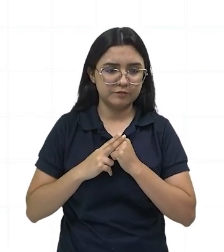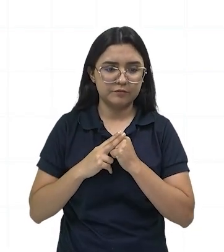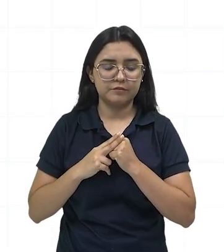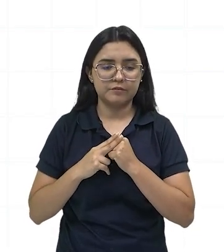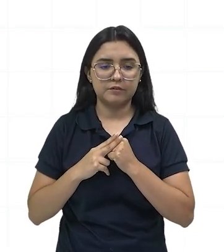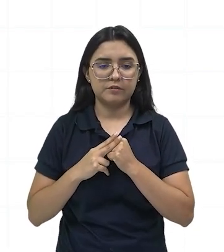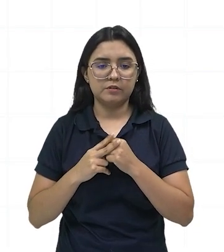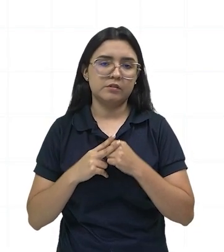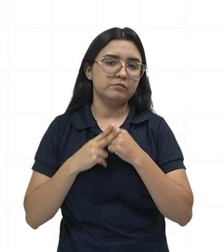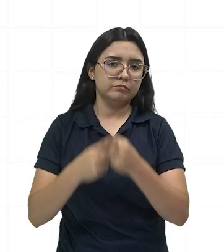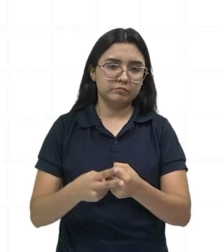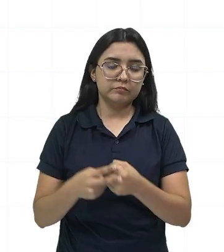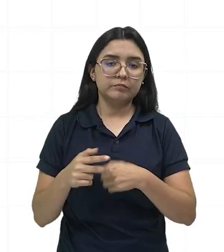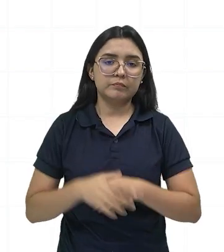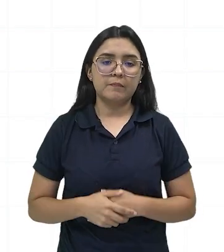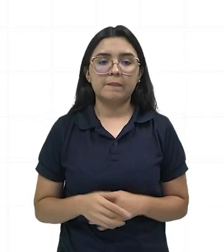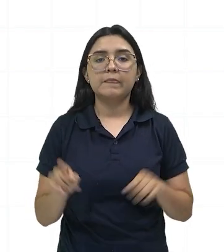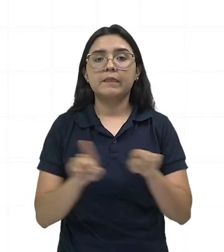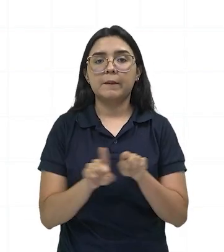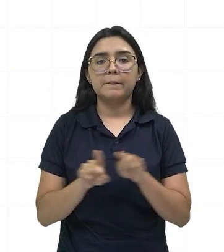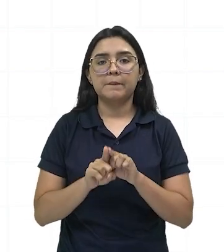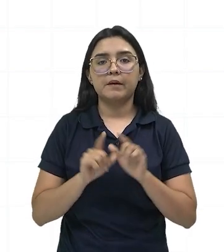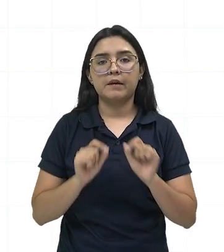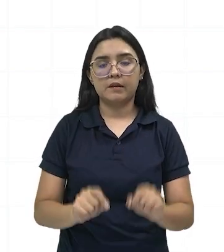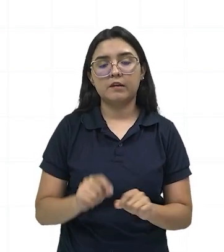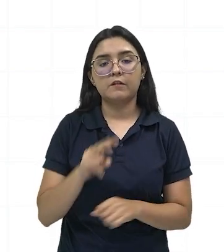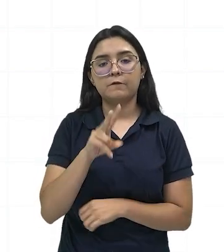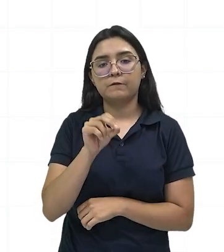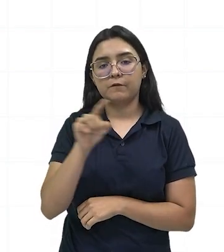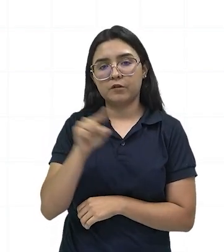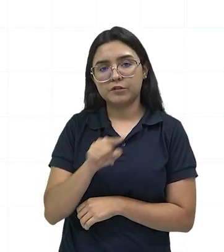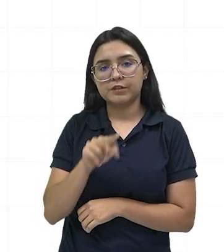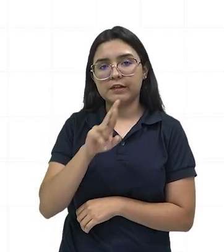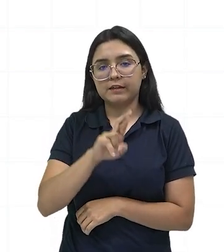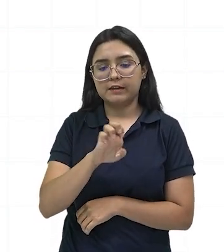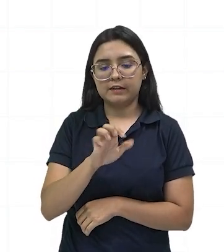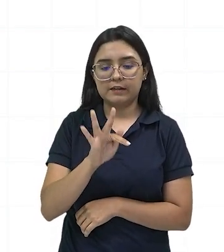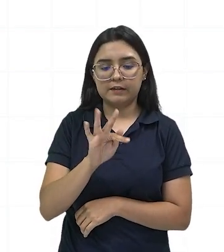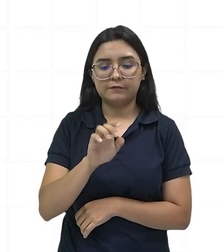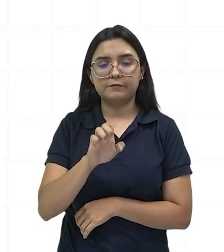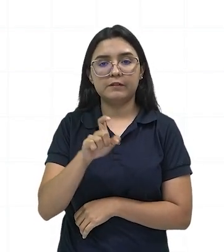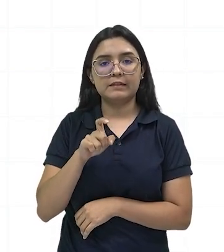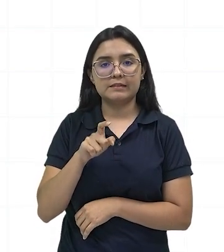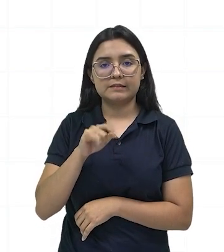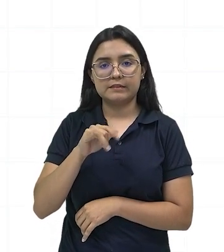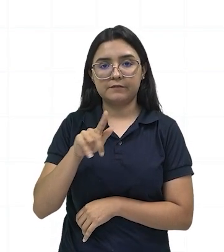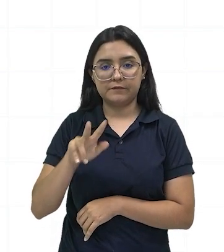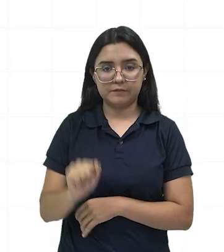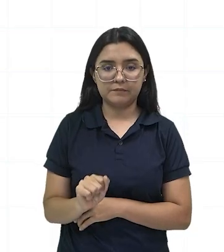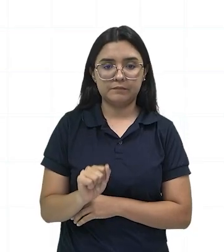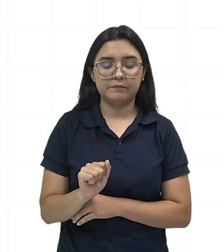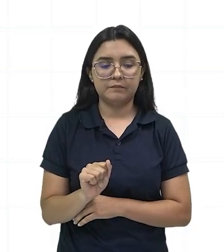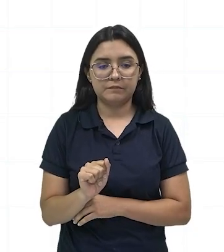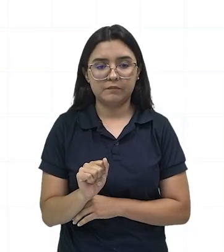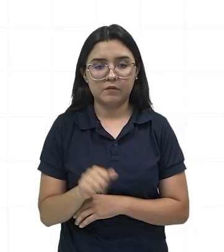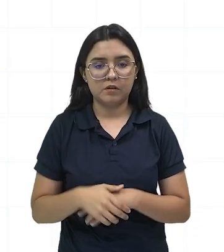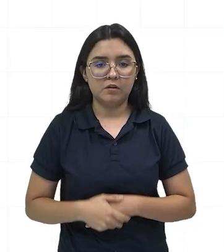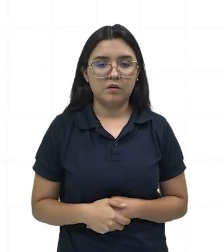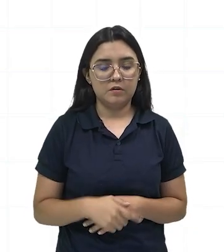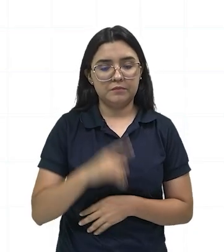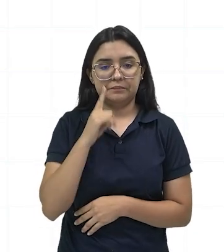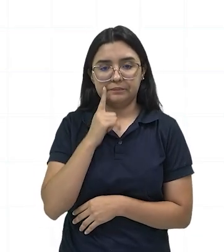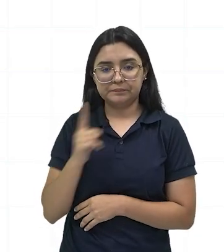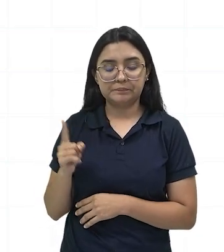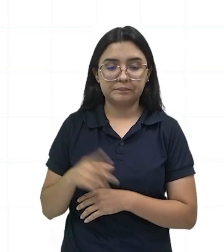na voz passiva e o verbo pode estar na voz reflexiva. E o que define isso? Na voz